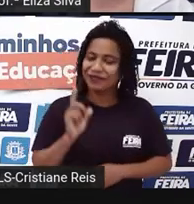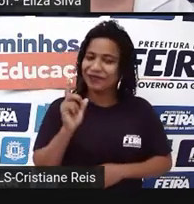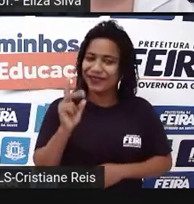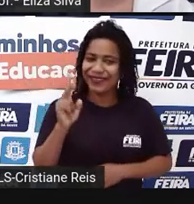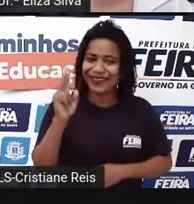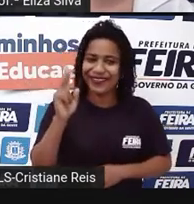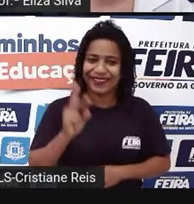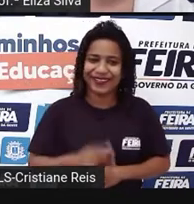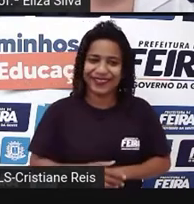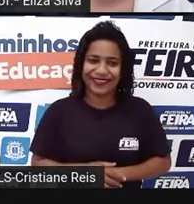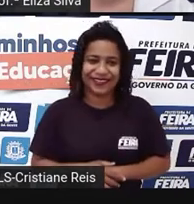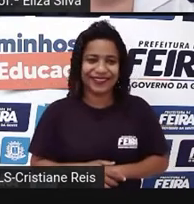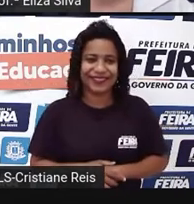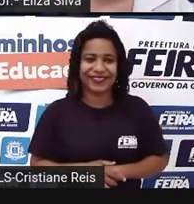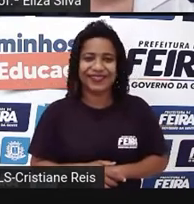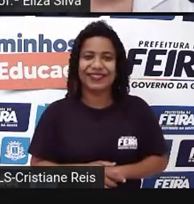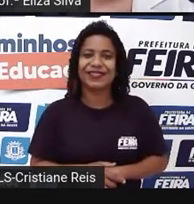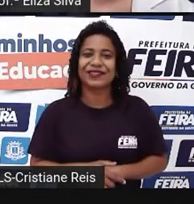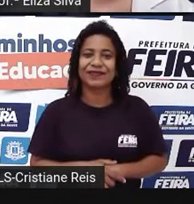próximo.